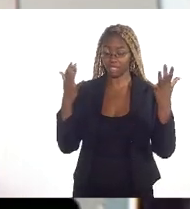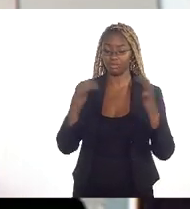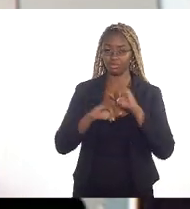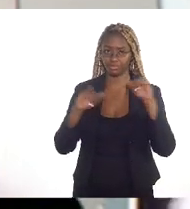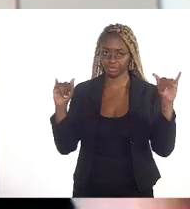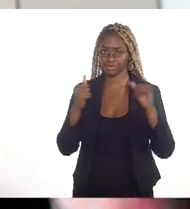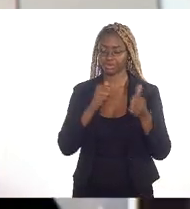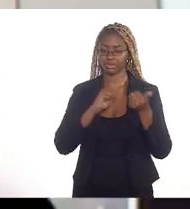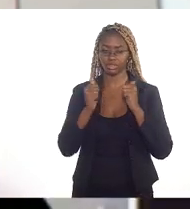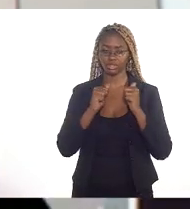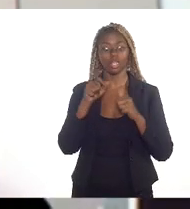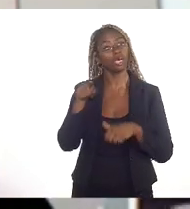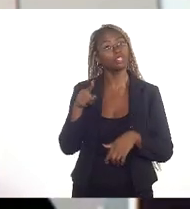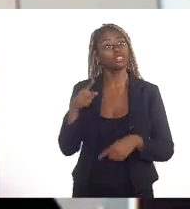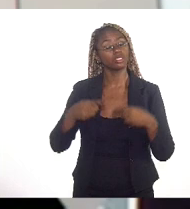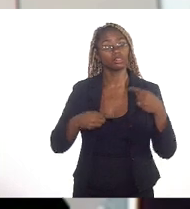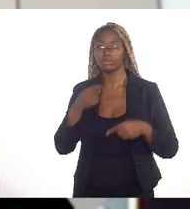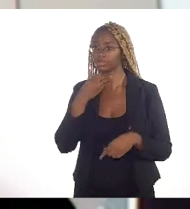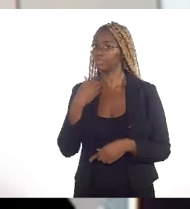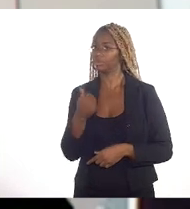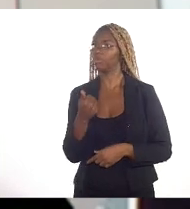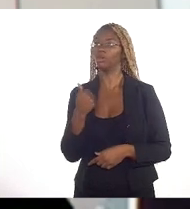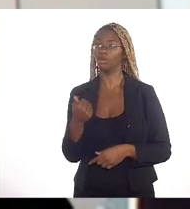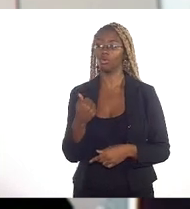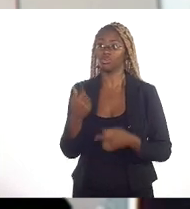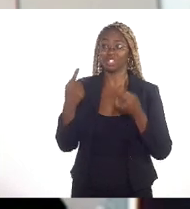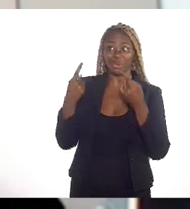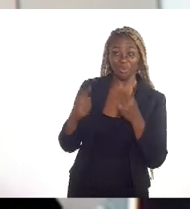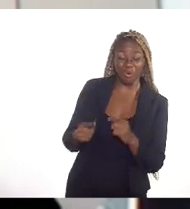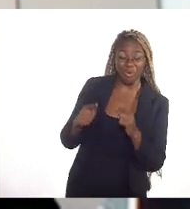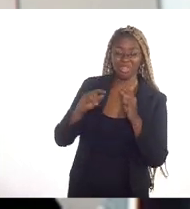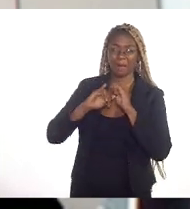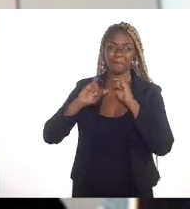são debates que fazem parte. Você ser contra a propaganda